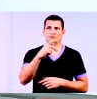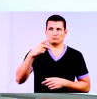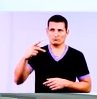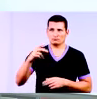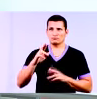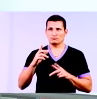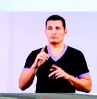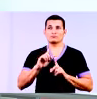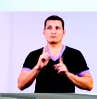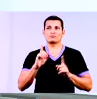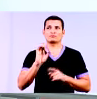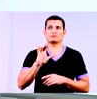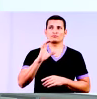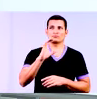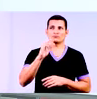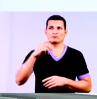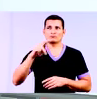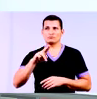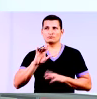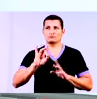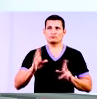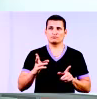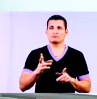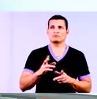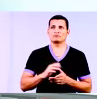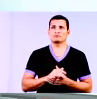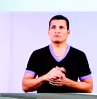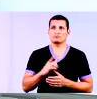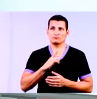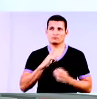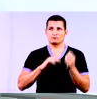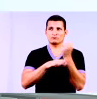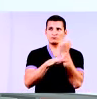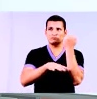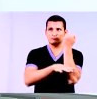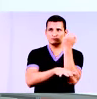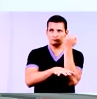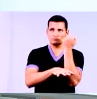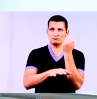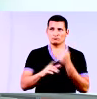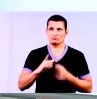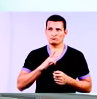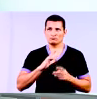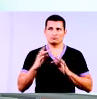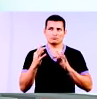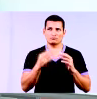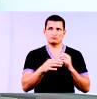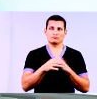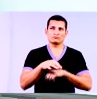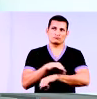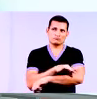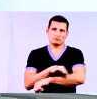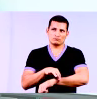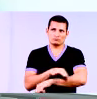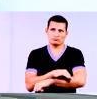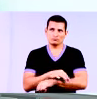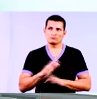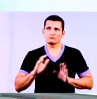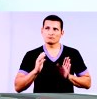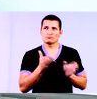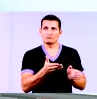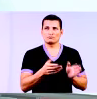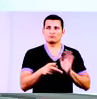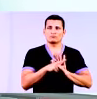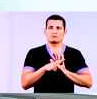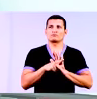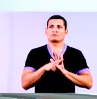o processador que é diferente. Isso. Então, quando eu tenho um servidor, eu tenho toda a arquitetura da máquina voltada para ser um servidor. Né?